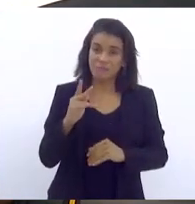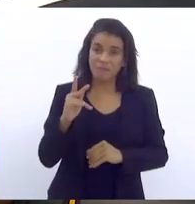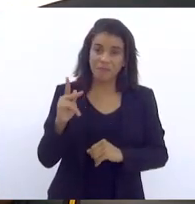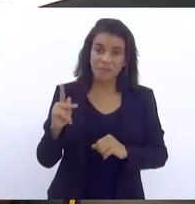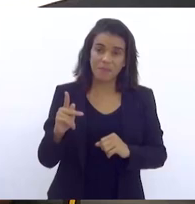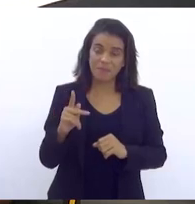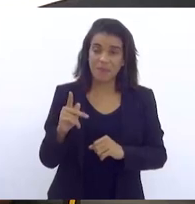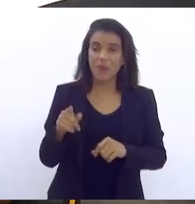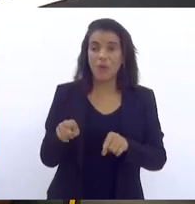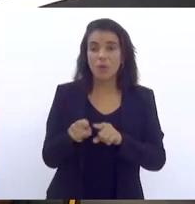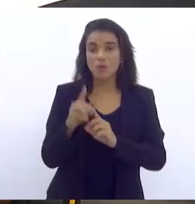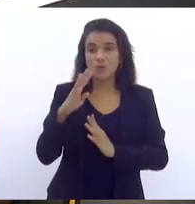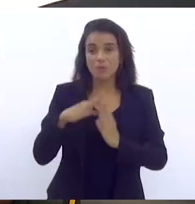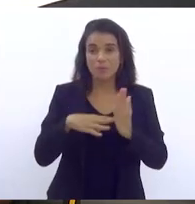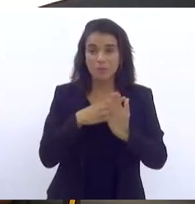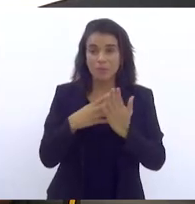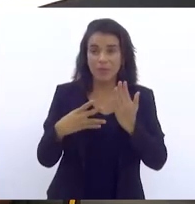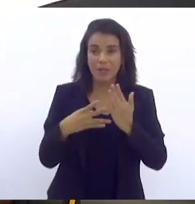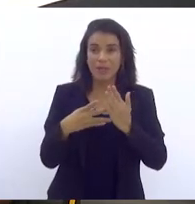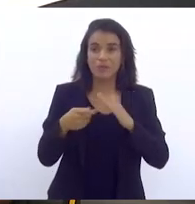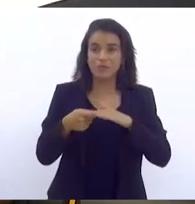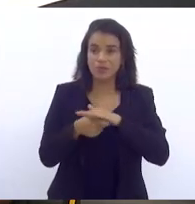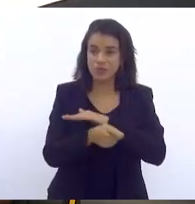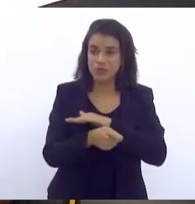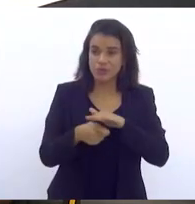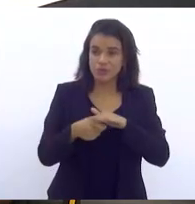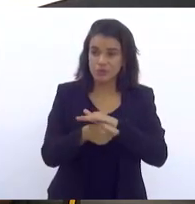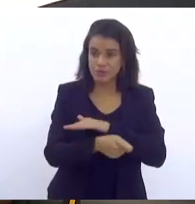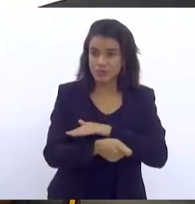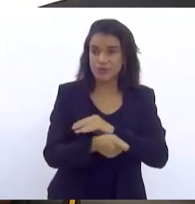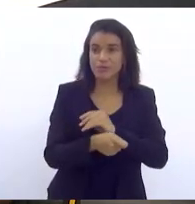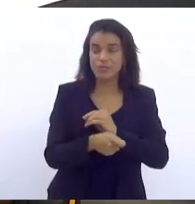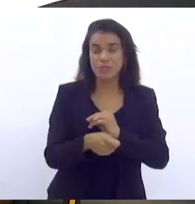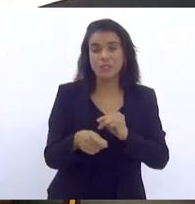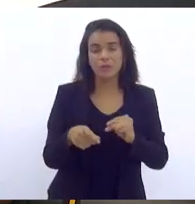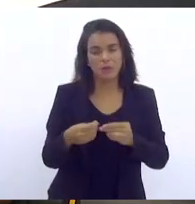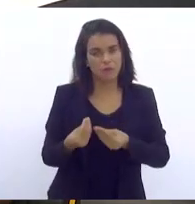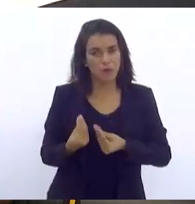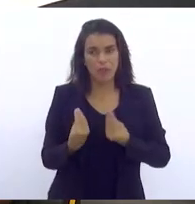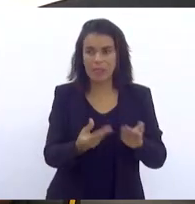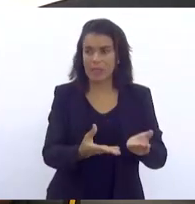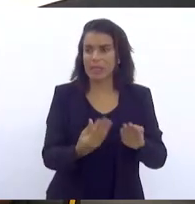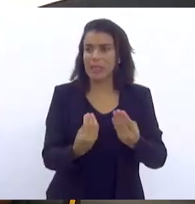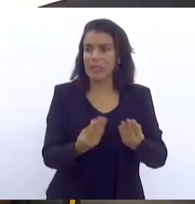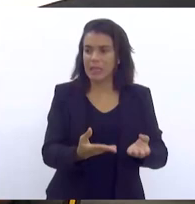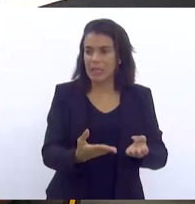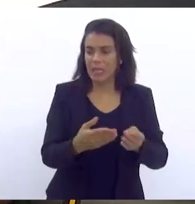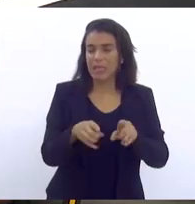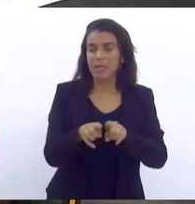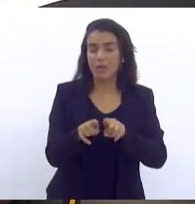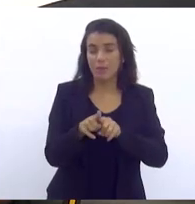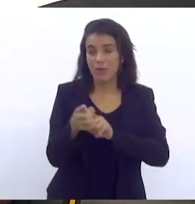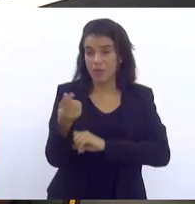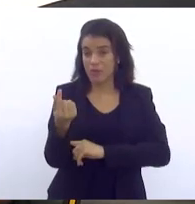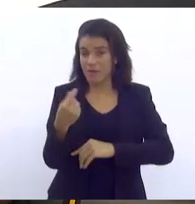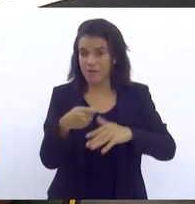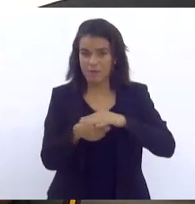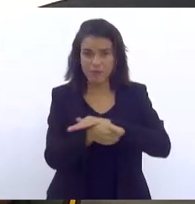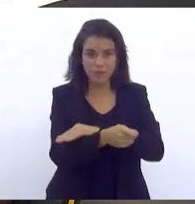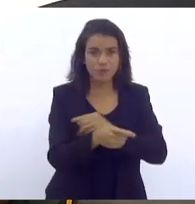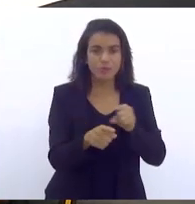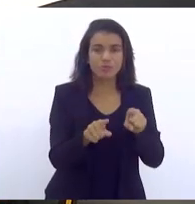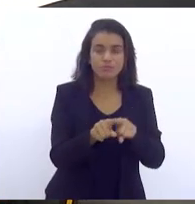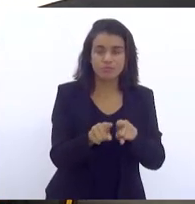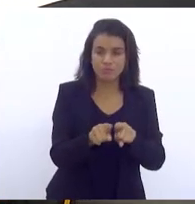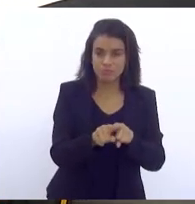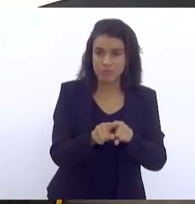os planos de investimento ô Carolina eh Eles foram todos entregues sim tá esses planos de investimentos eles estão eles estão eh